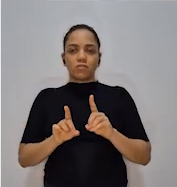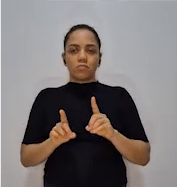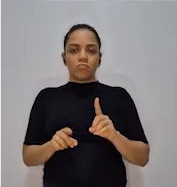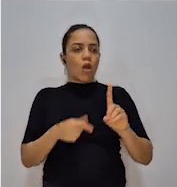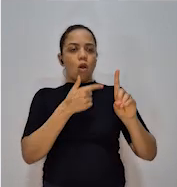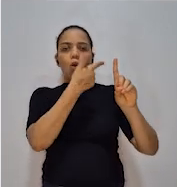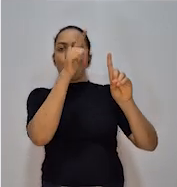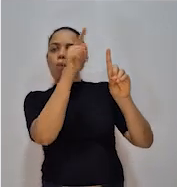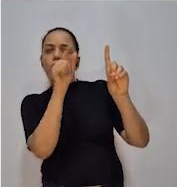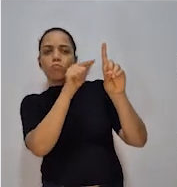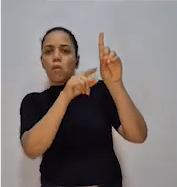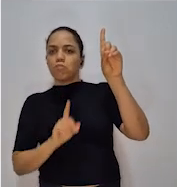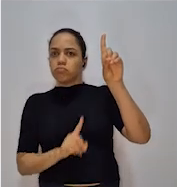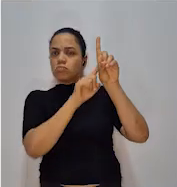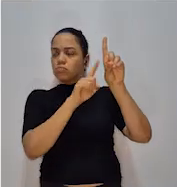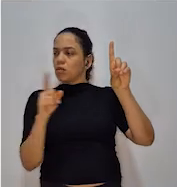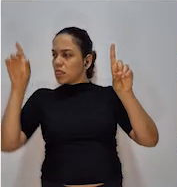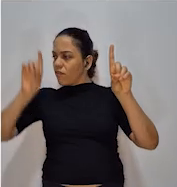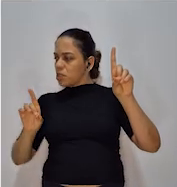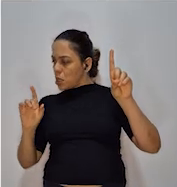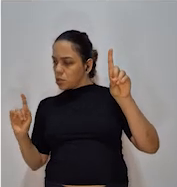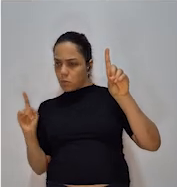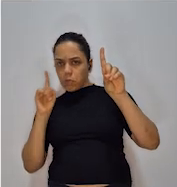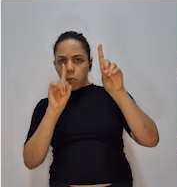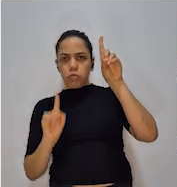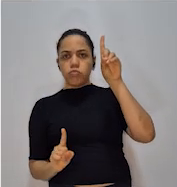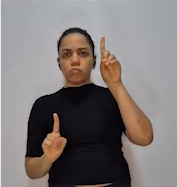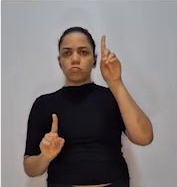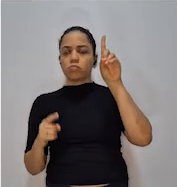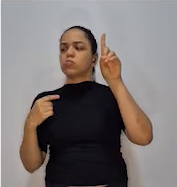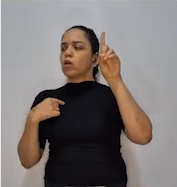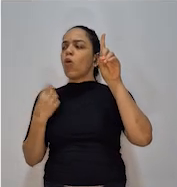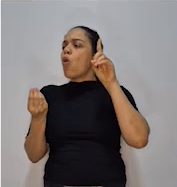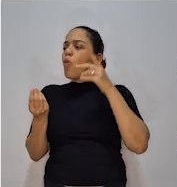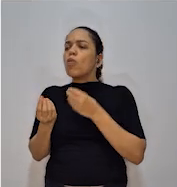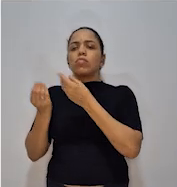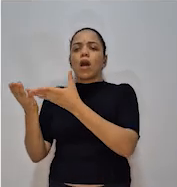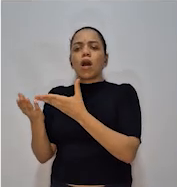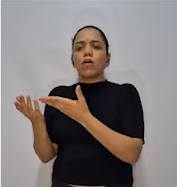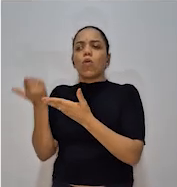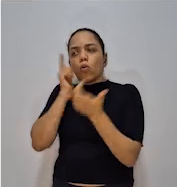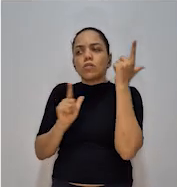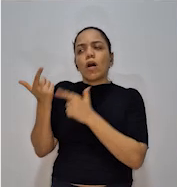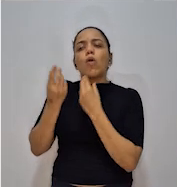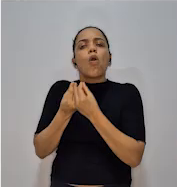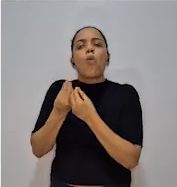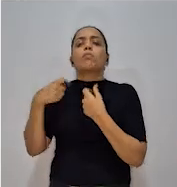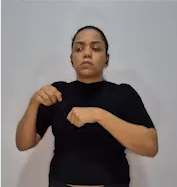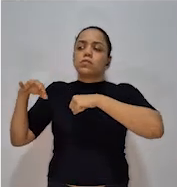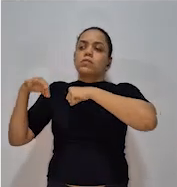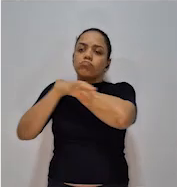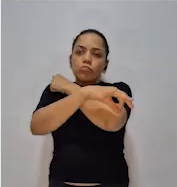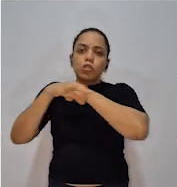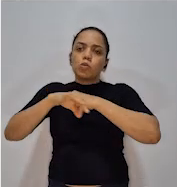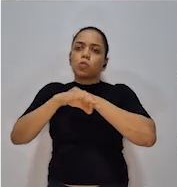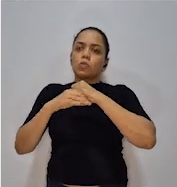precisa mudar as nossas instalações, a nossa infraestrutura para acolher também as pessoas que necessitam de alguma